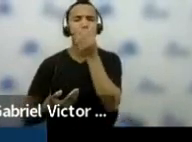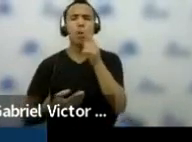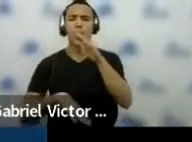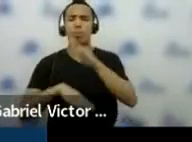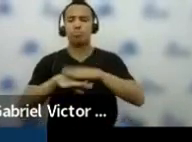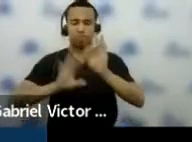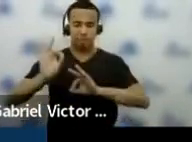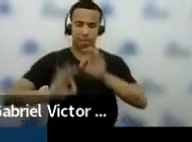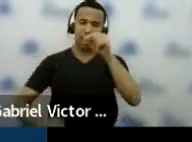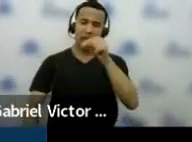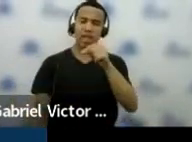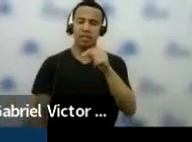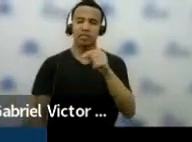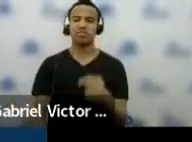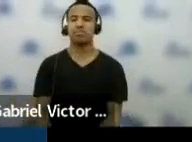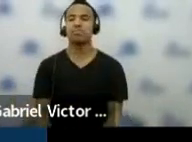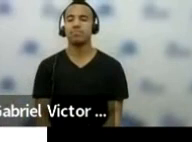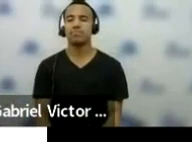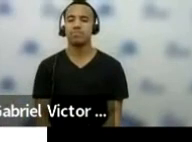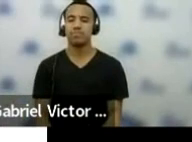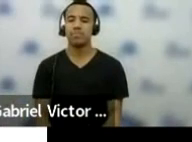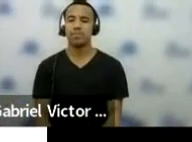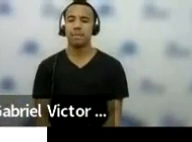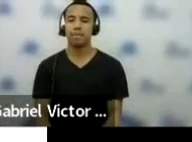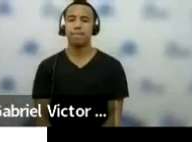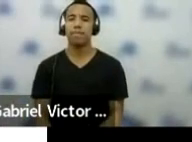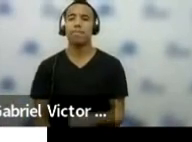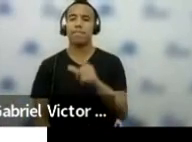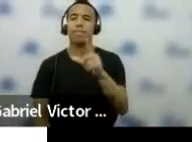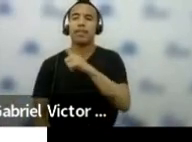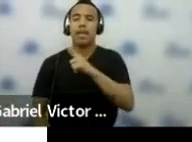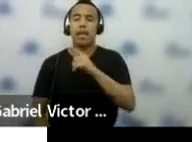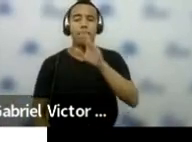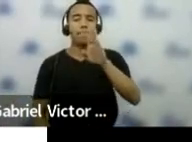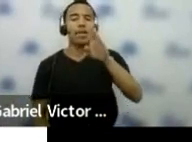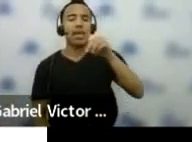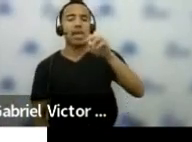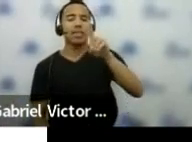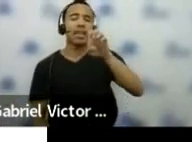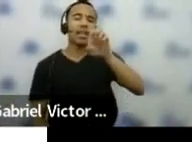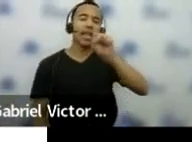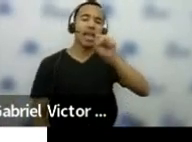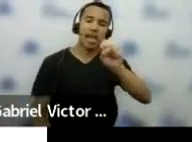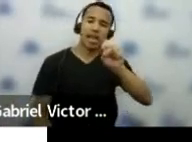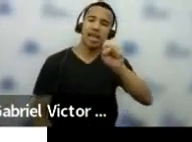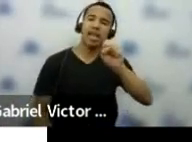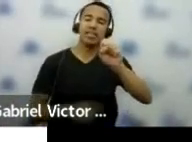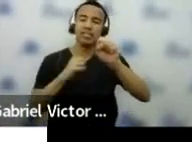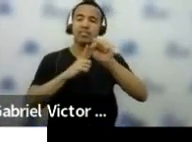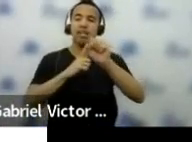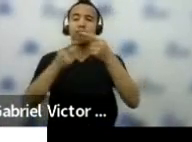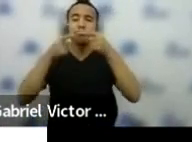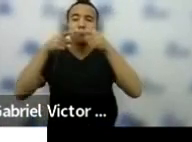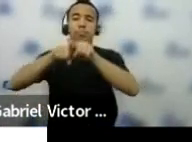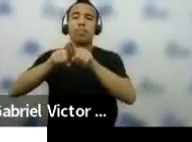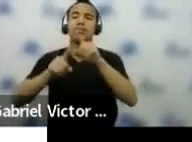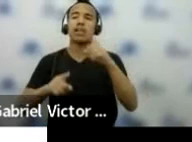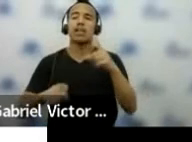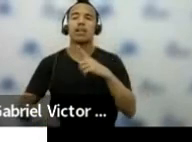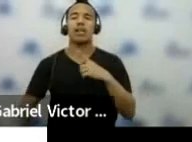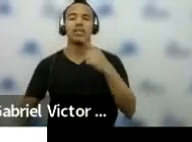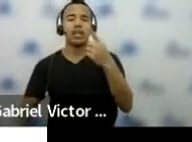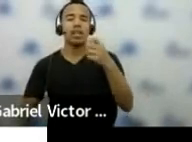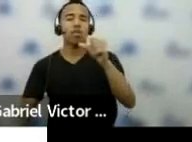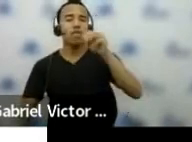programa. Embrapi no BNDES, nós temos aí, eu vou passar bem rápido, nós fechamos uma parceria de 190 milhões de